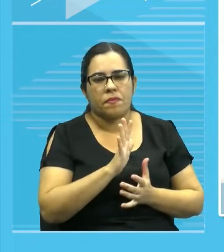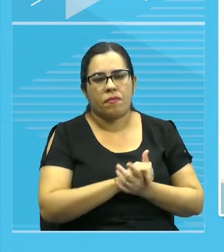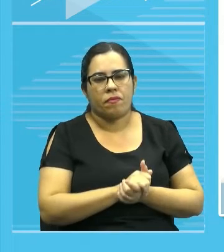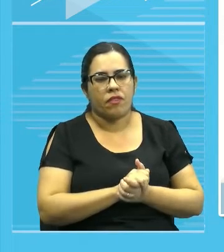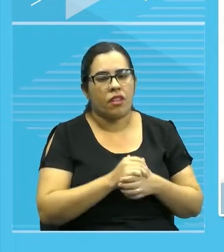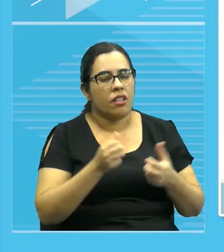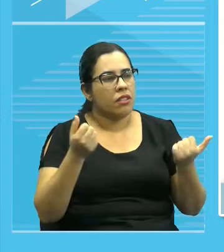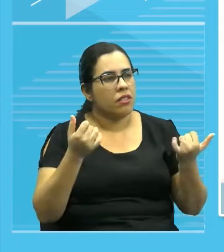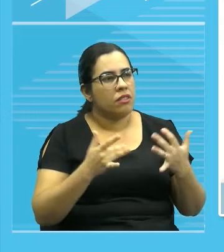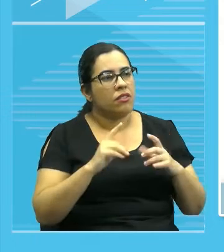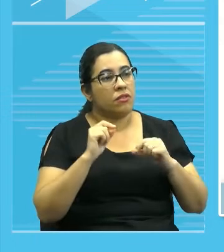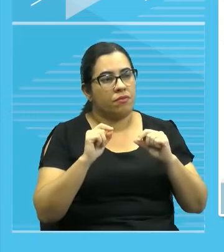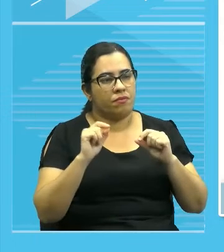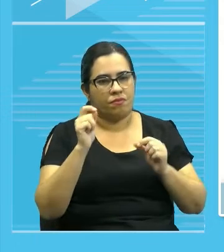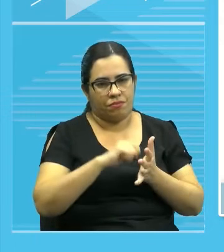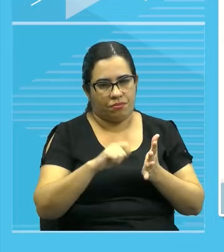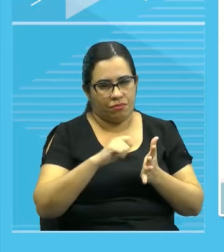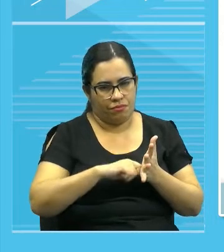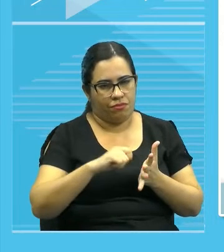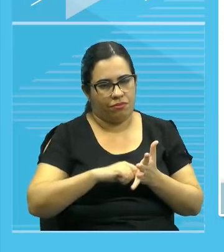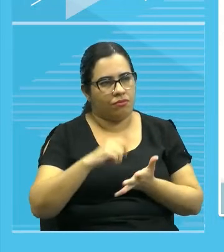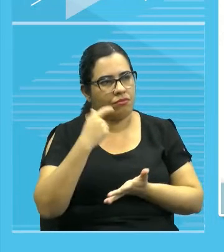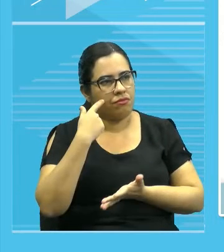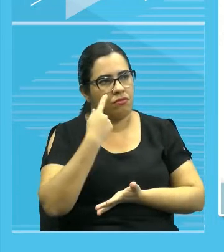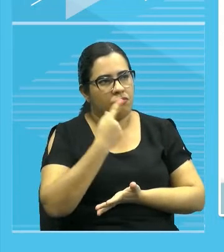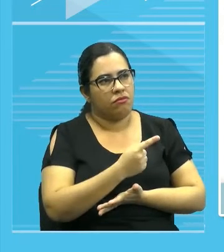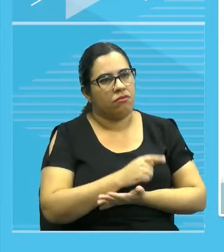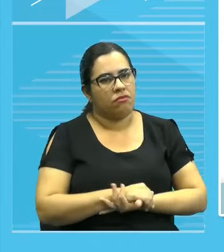lamando com laçada vou escrever inclusive se